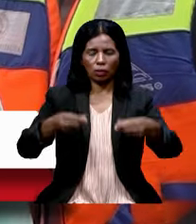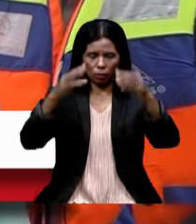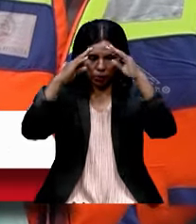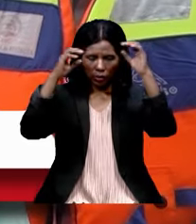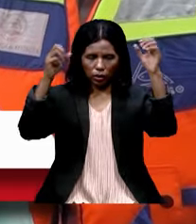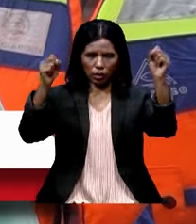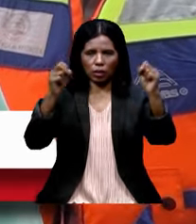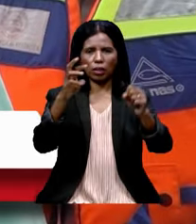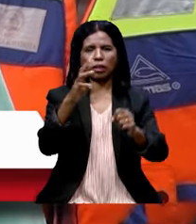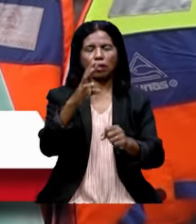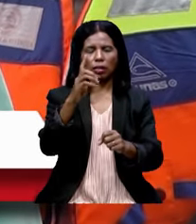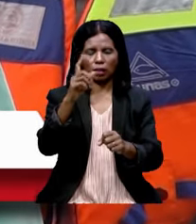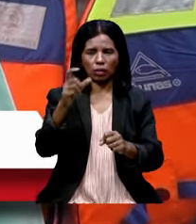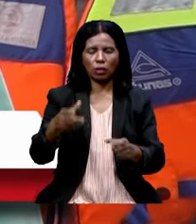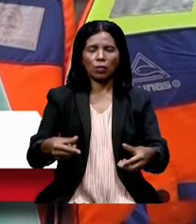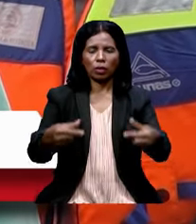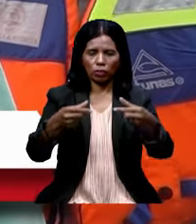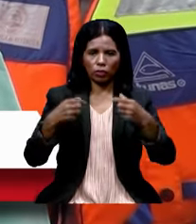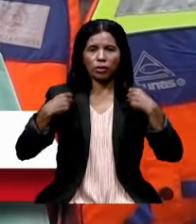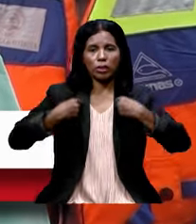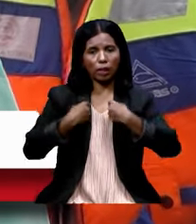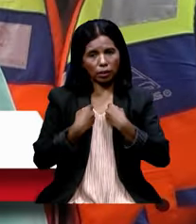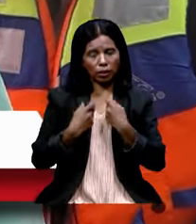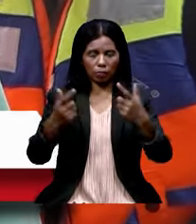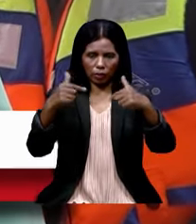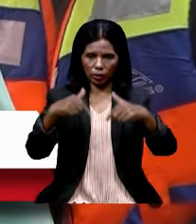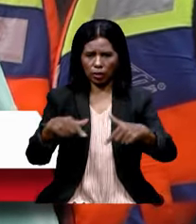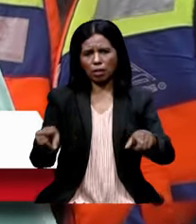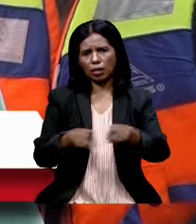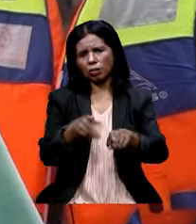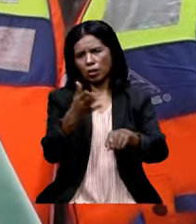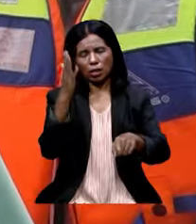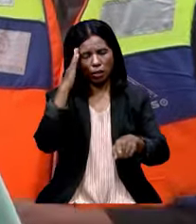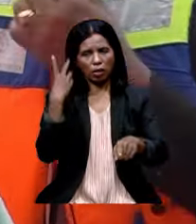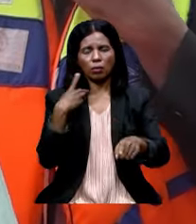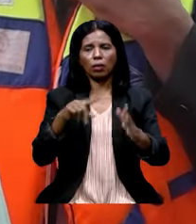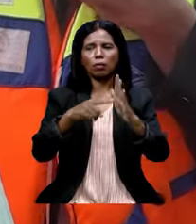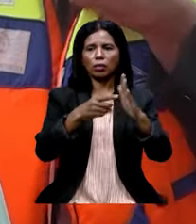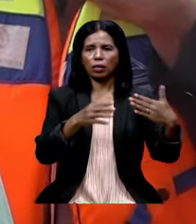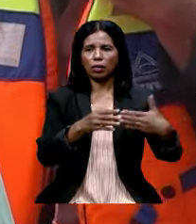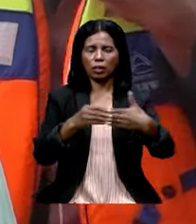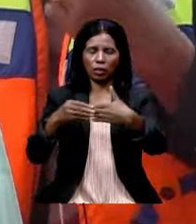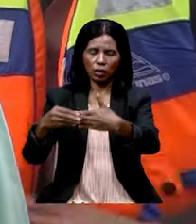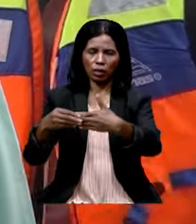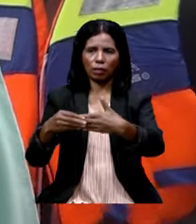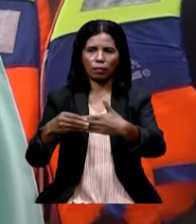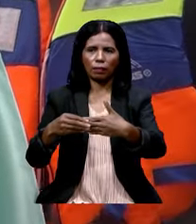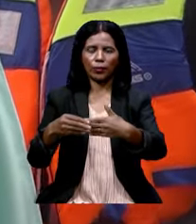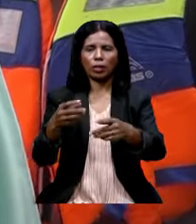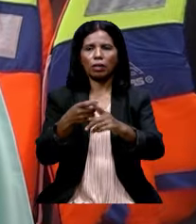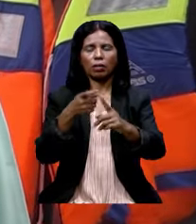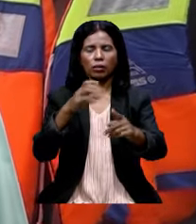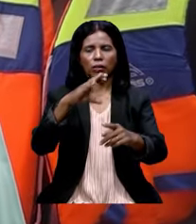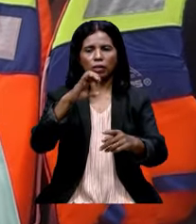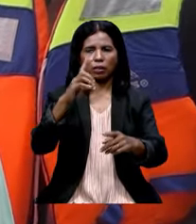República pela Haruka Life Jacket de Serne Maiané. Nessa matéria, a AMI começa a organizar uma pesca artesanal. Rússia e